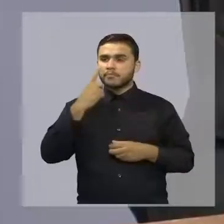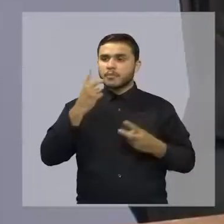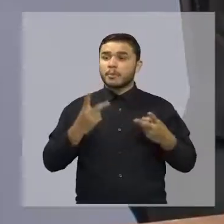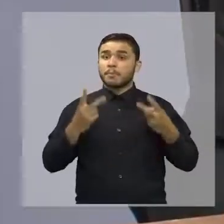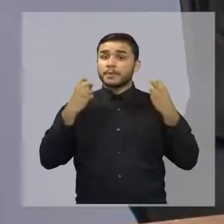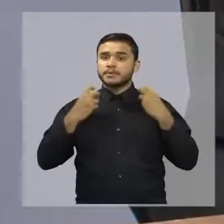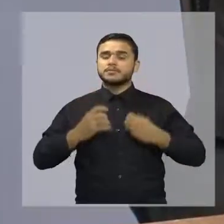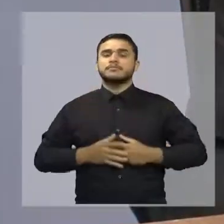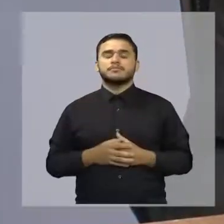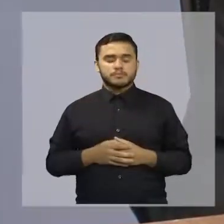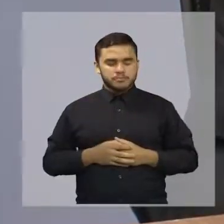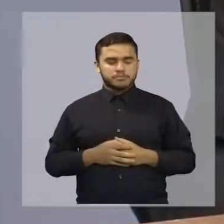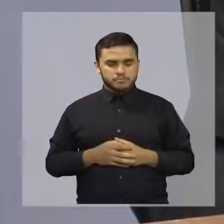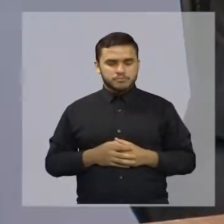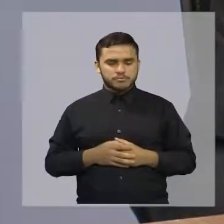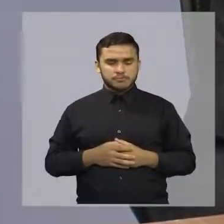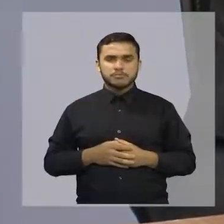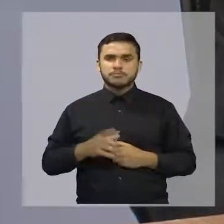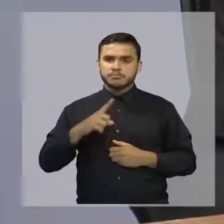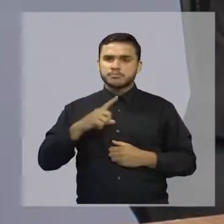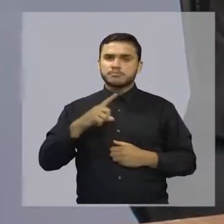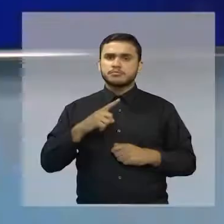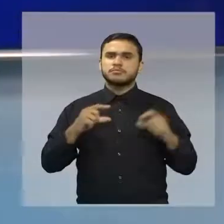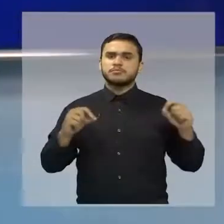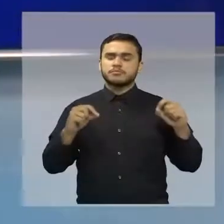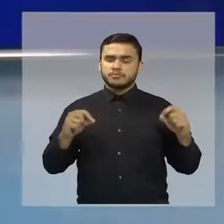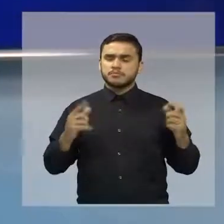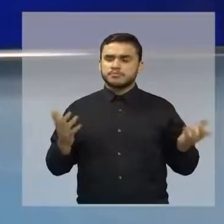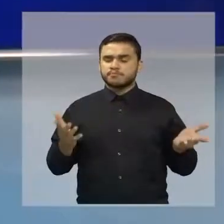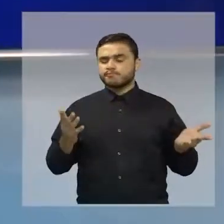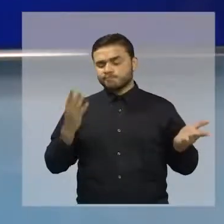muito aflorada por parte dos que